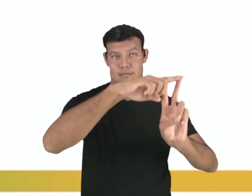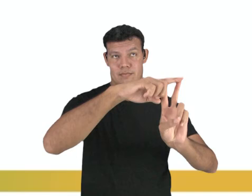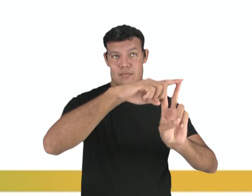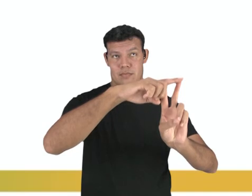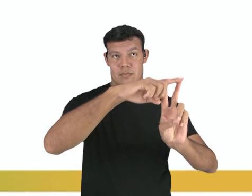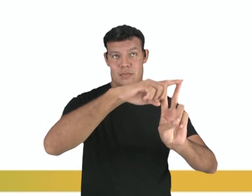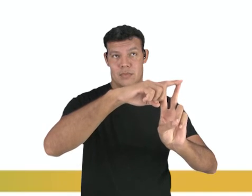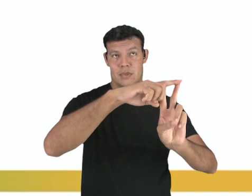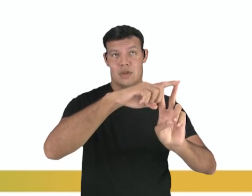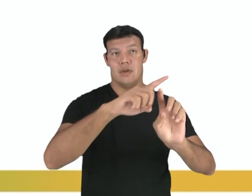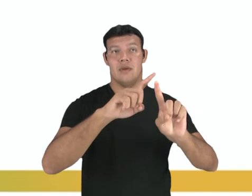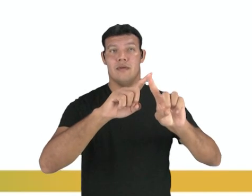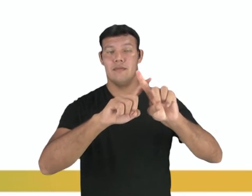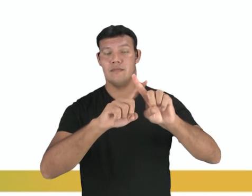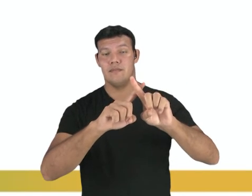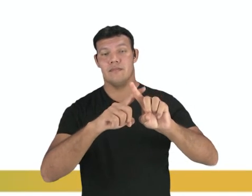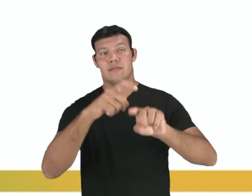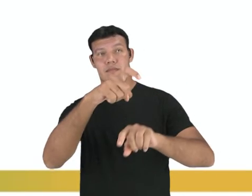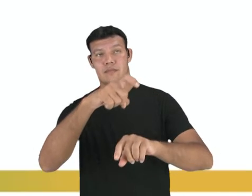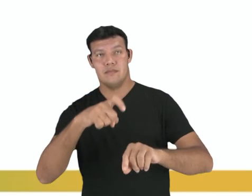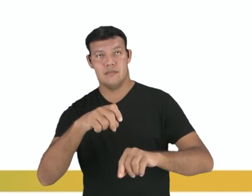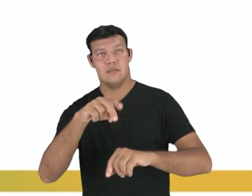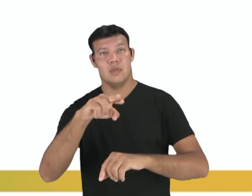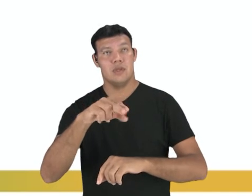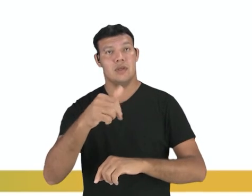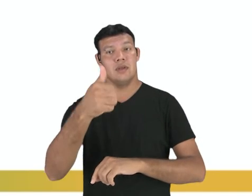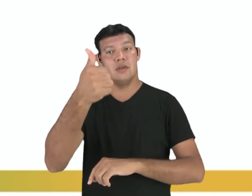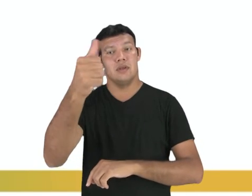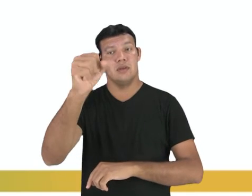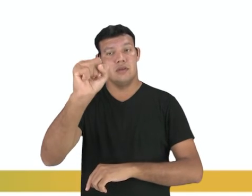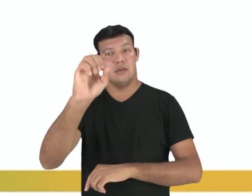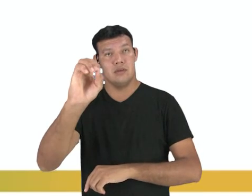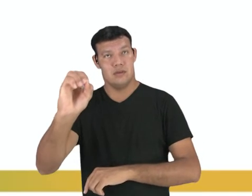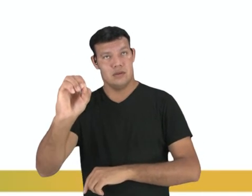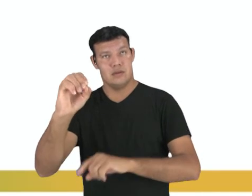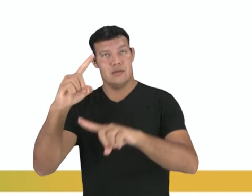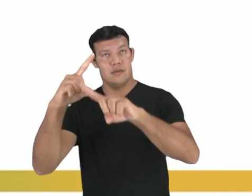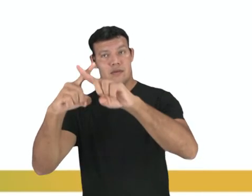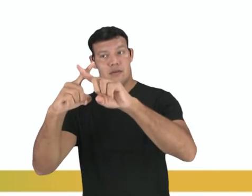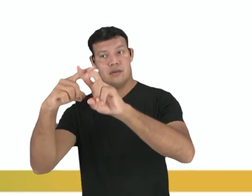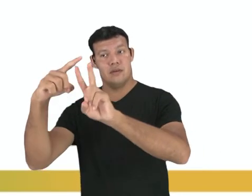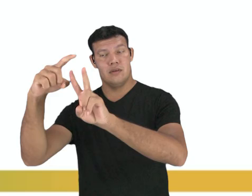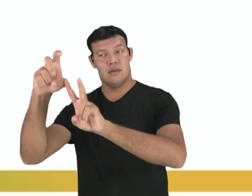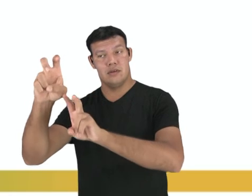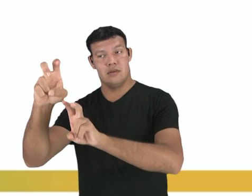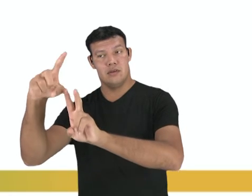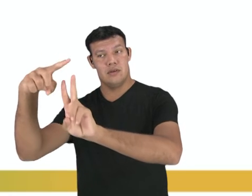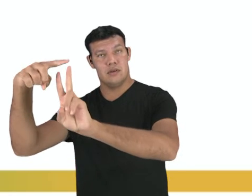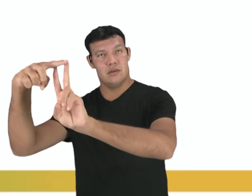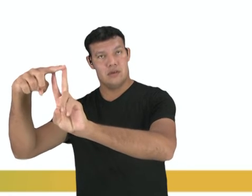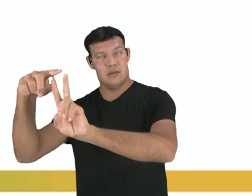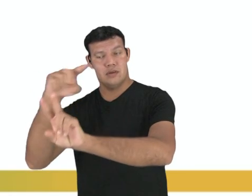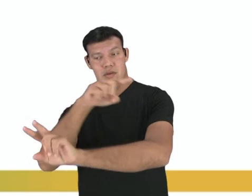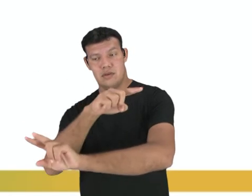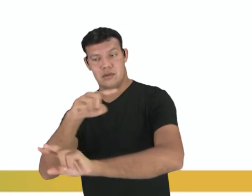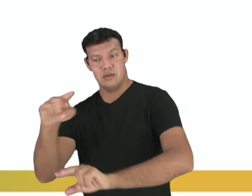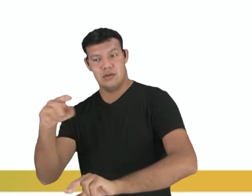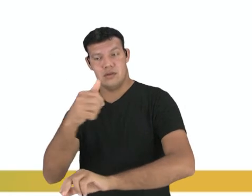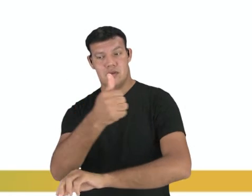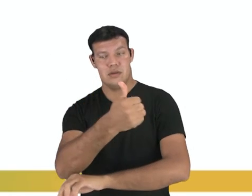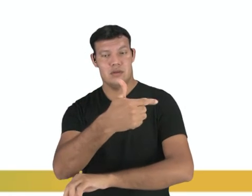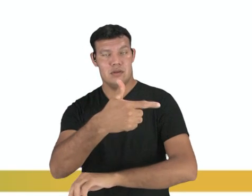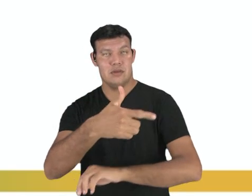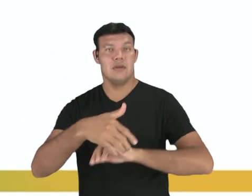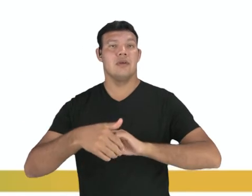x pin né que é igual a 180 vezes sem Cup